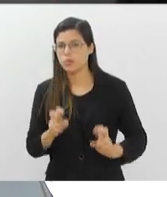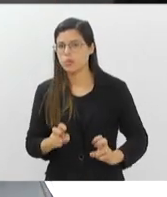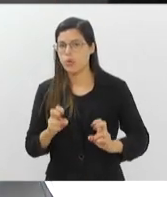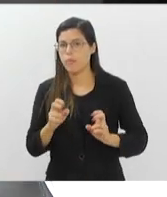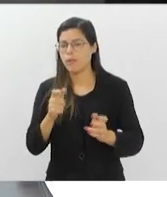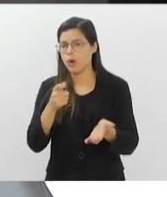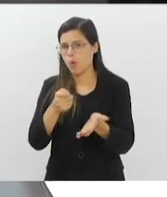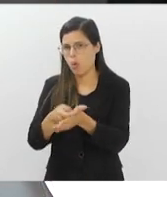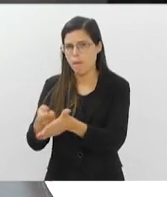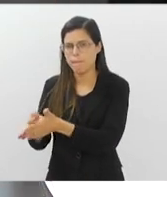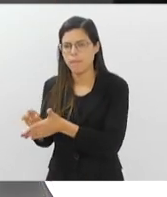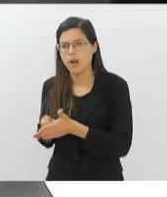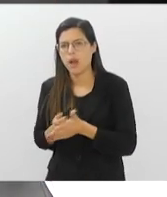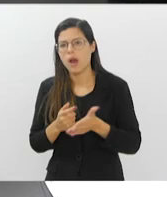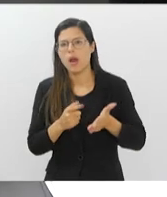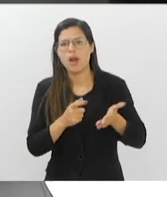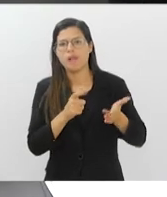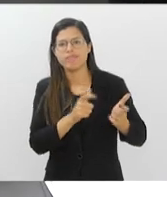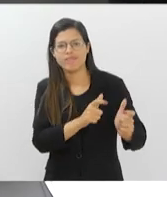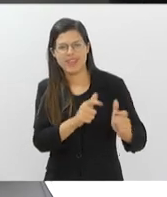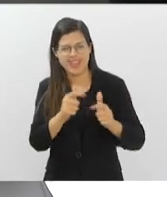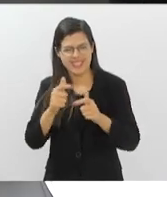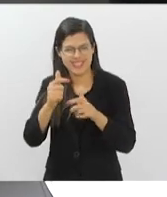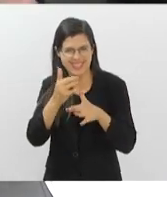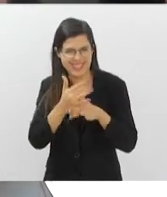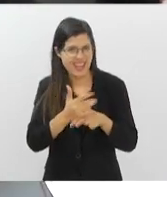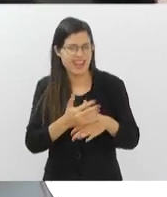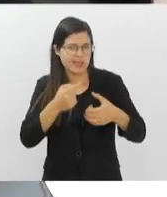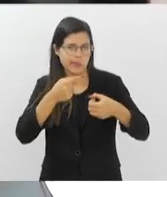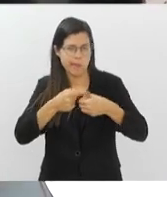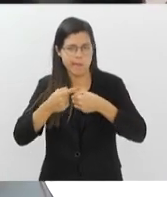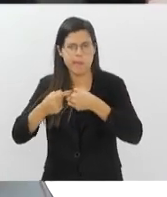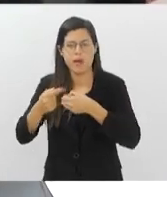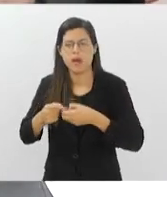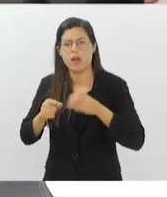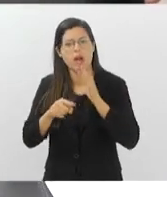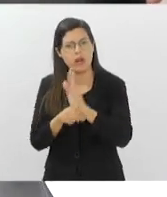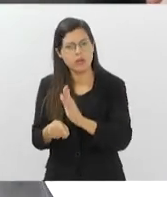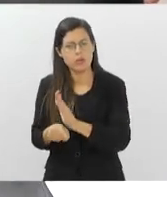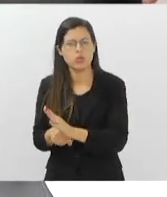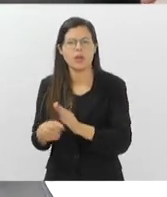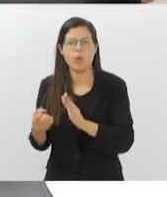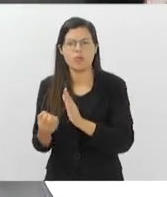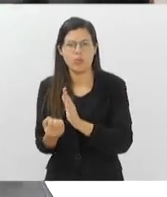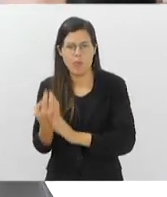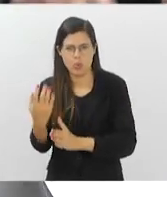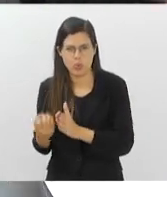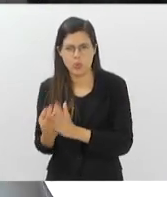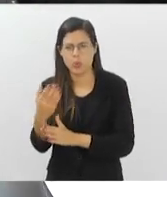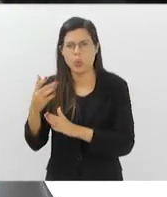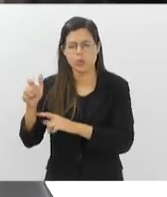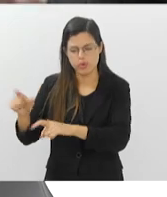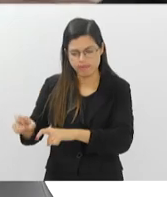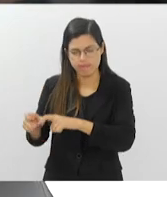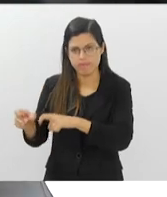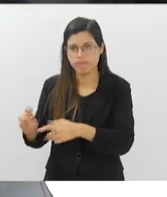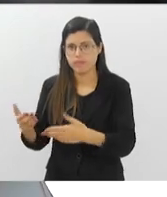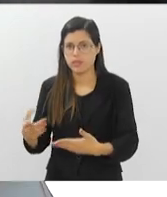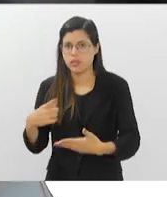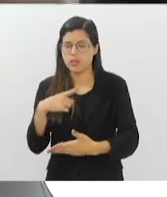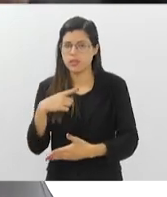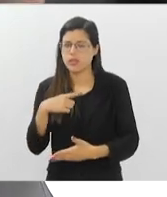compras locais, beneficiando os produtores locais, os produtores familiares. Então, já há a possibilidade de